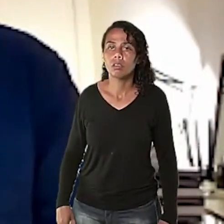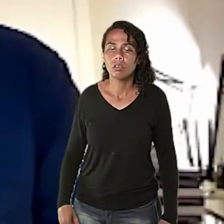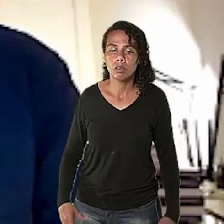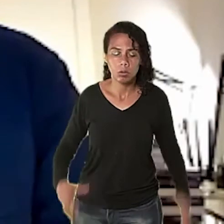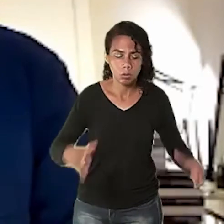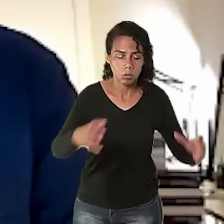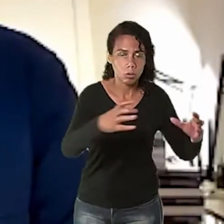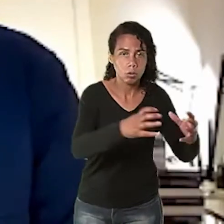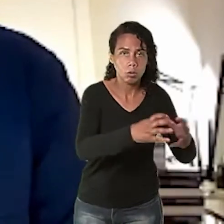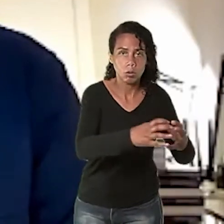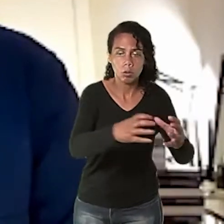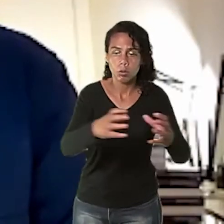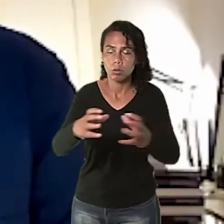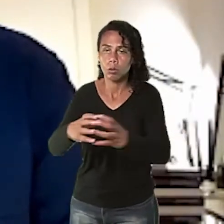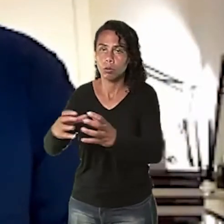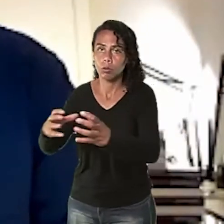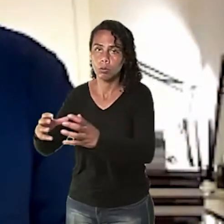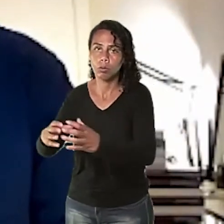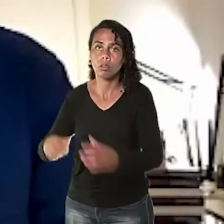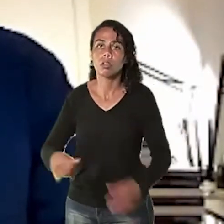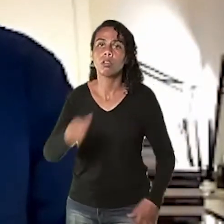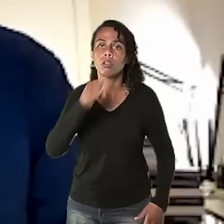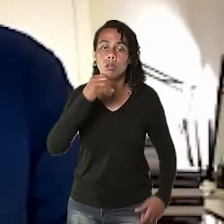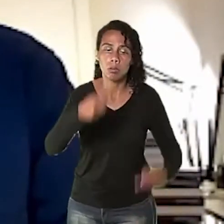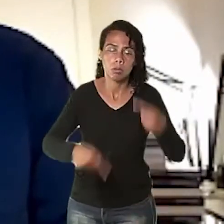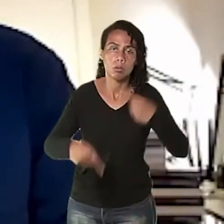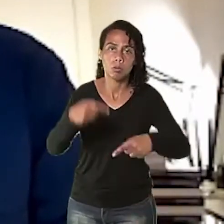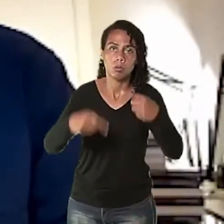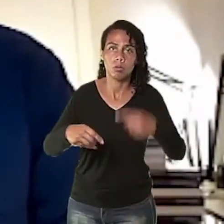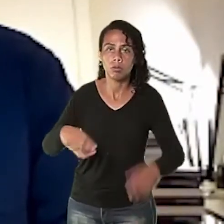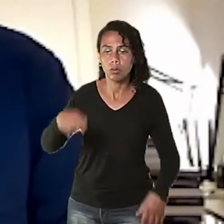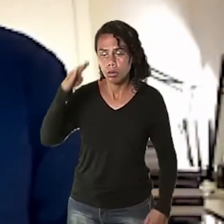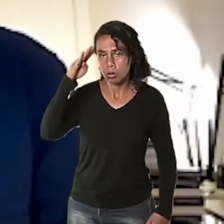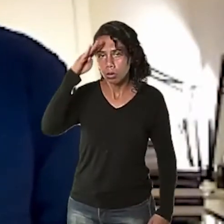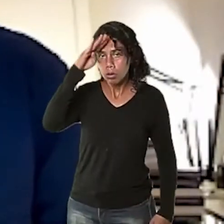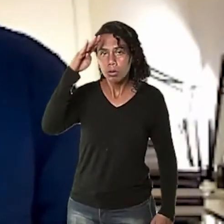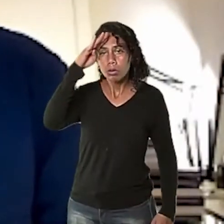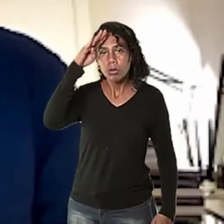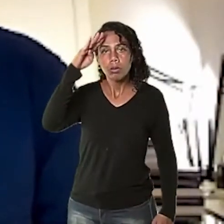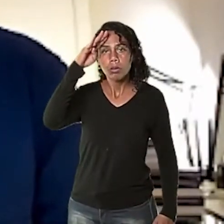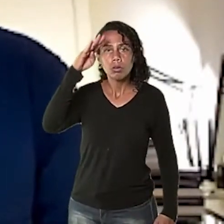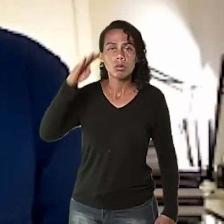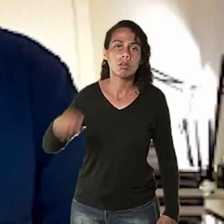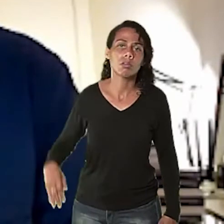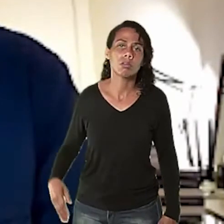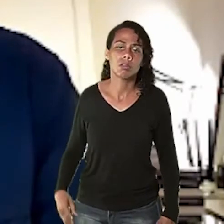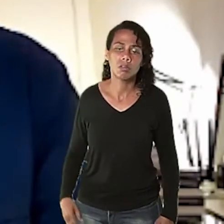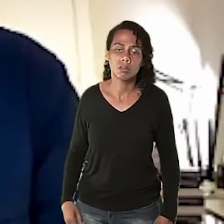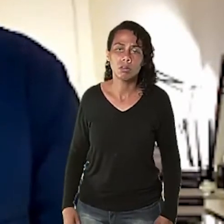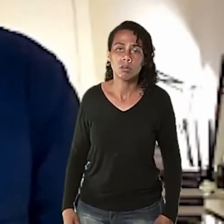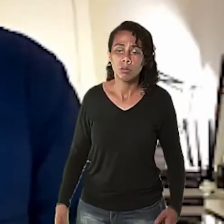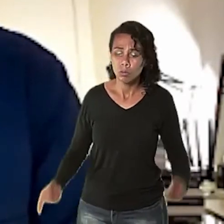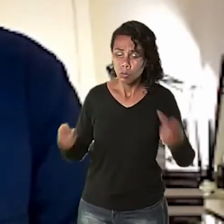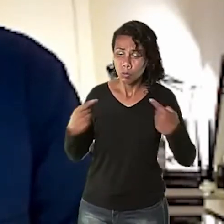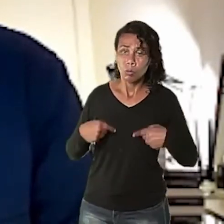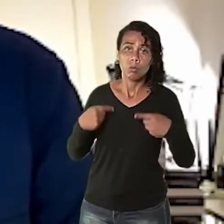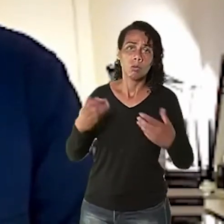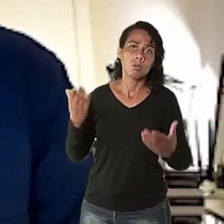por pessoas como Bia Kicis e Eduardo Bolsonaro, para esse gado zumbi bolsonarista,